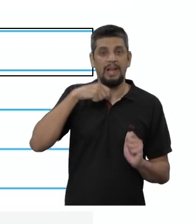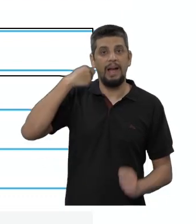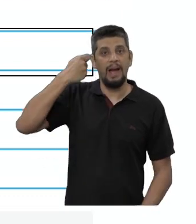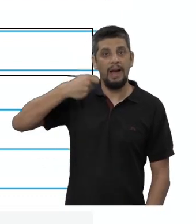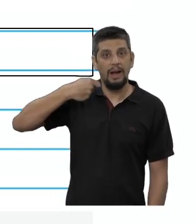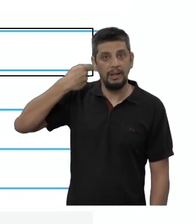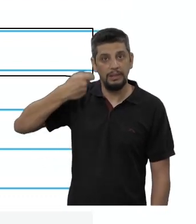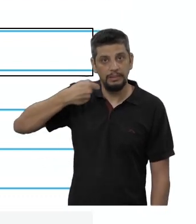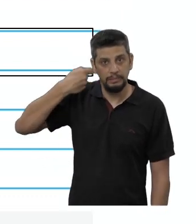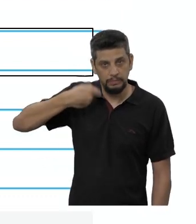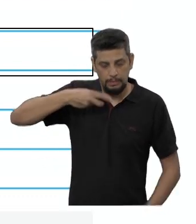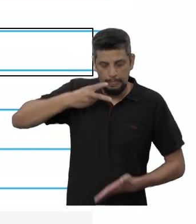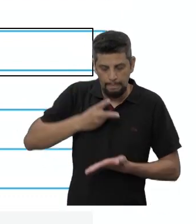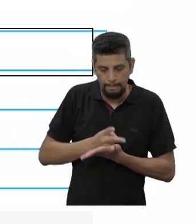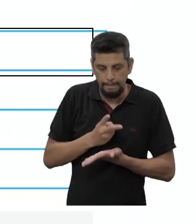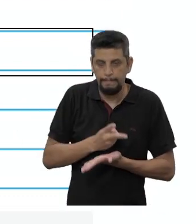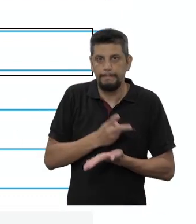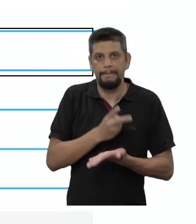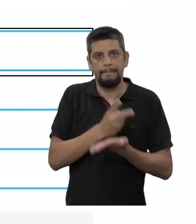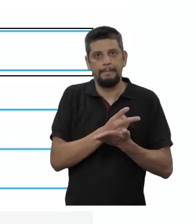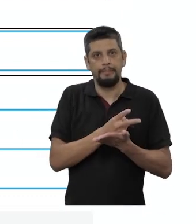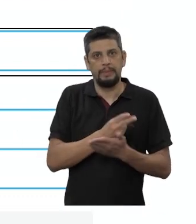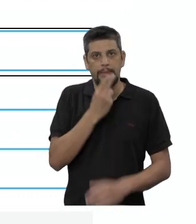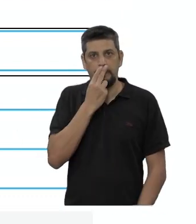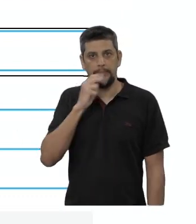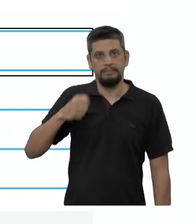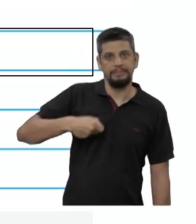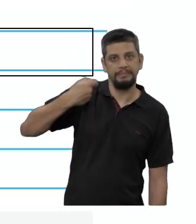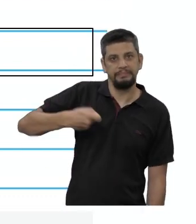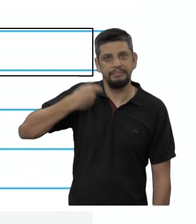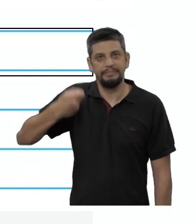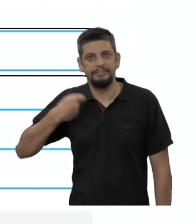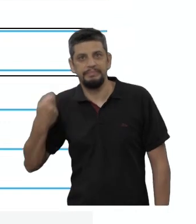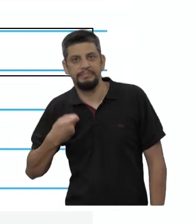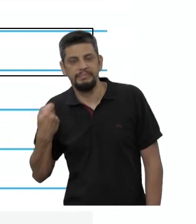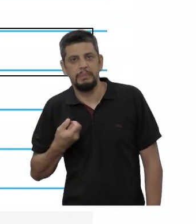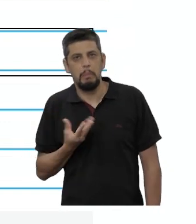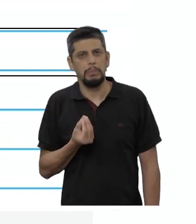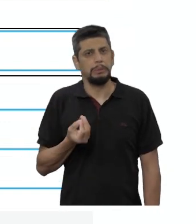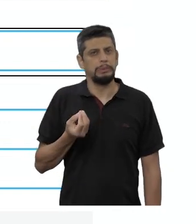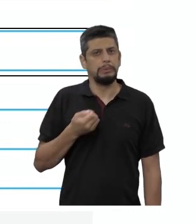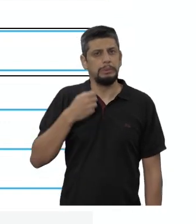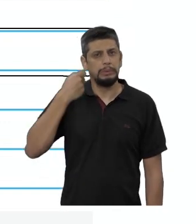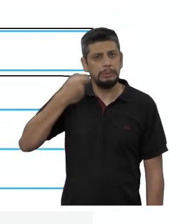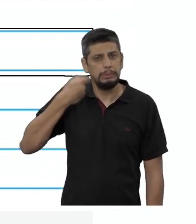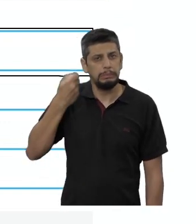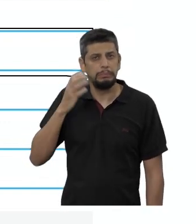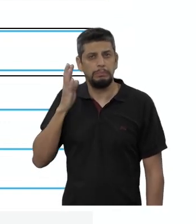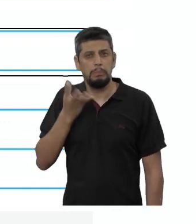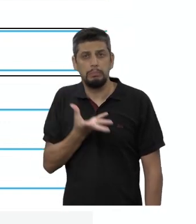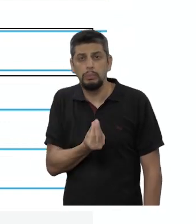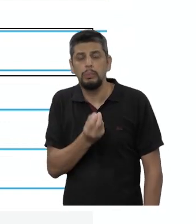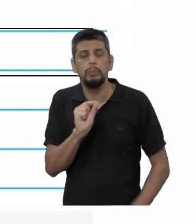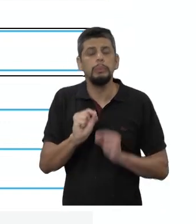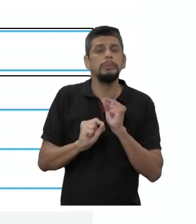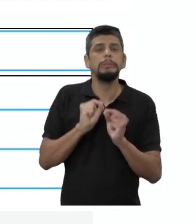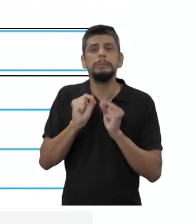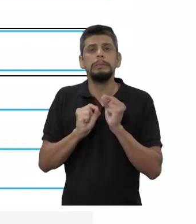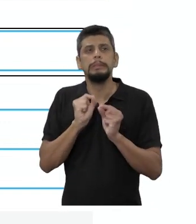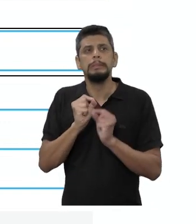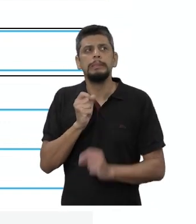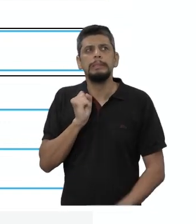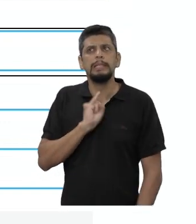ator. Continuando ali, ó. Charlie Chaplin foi um ator muito... Muito o